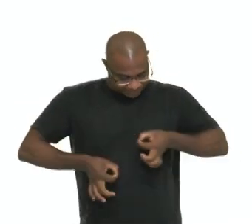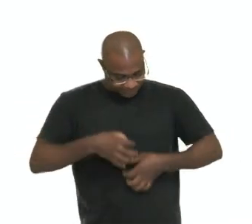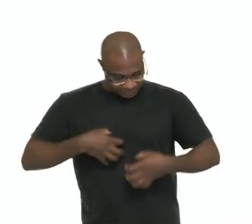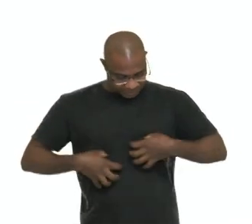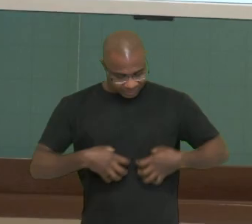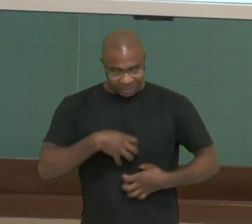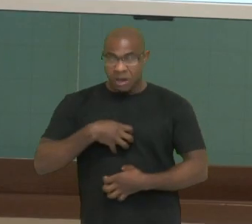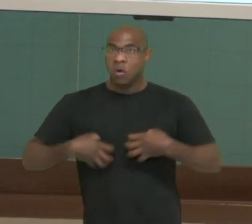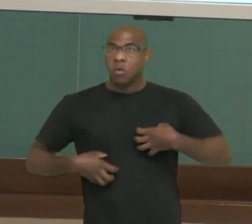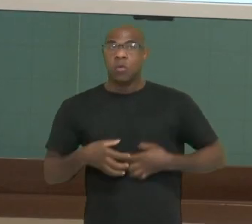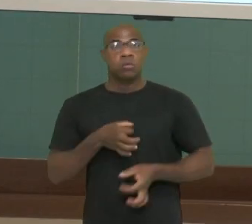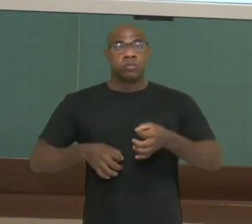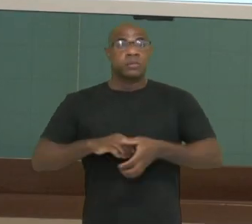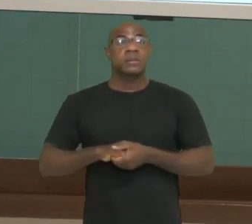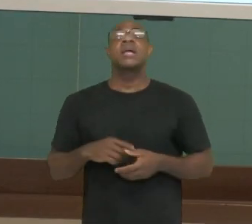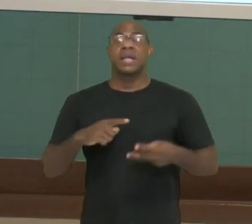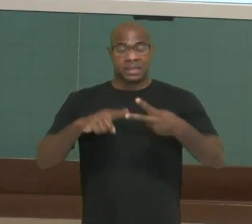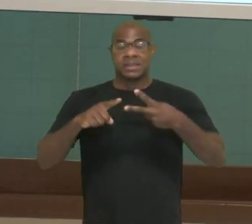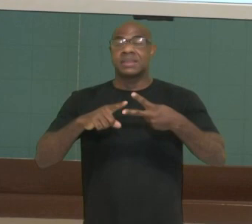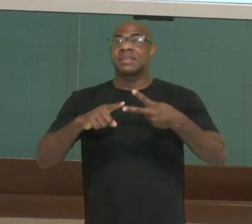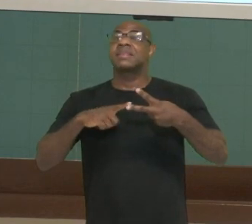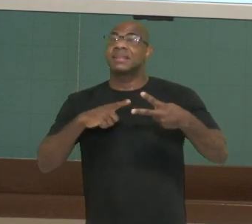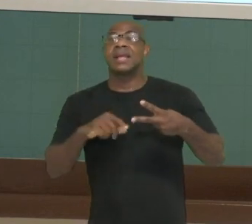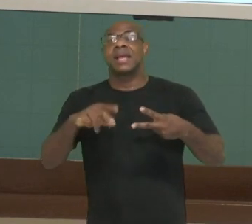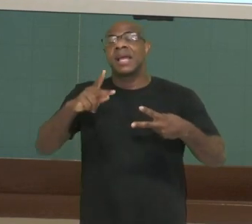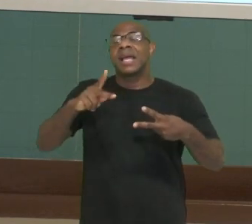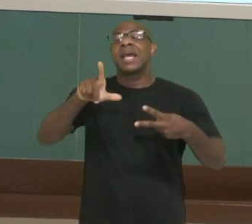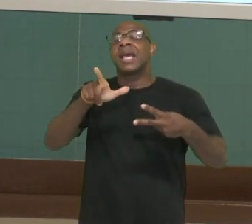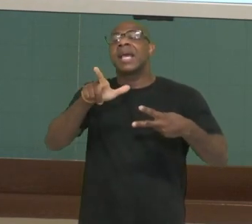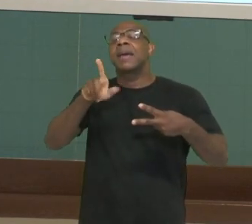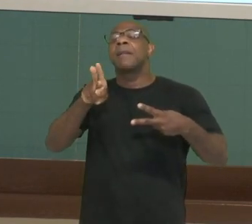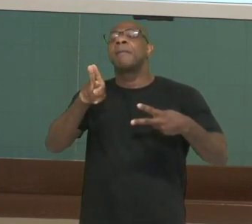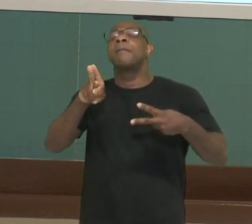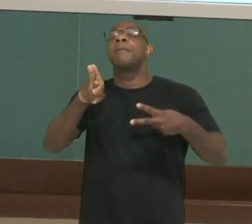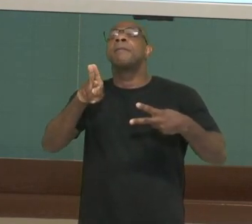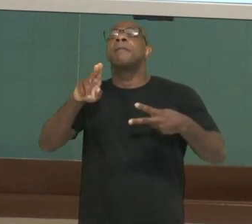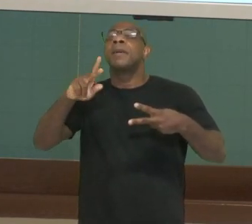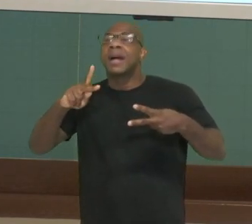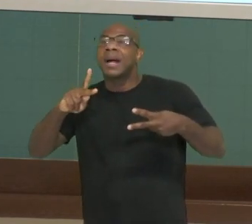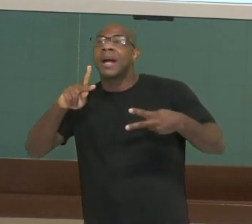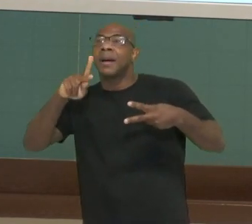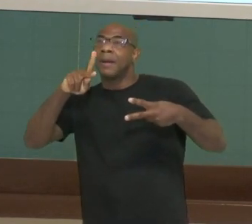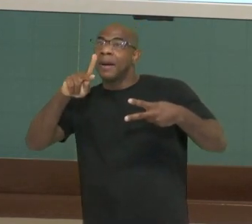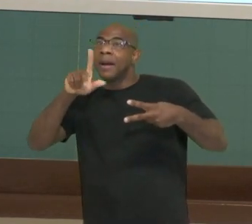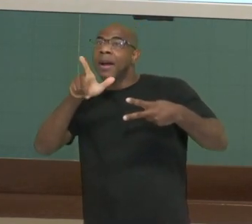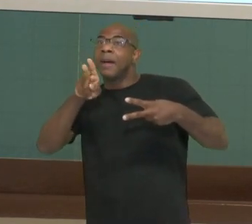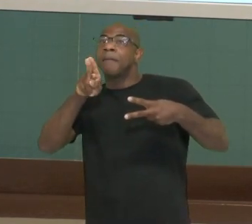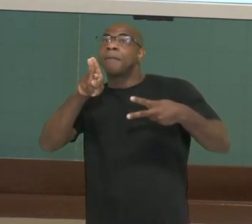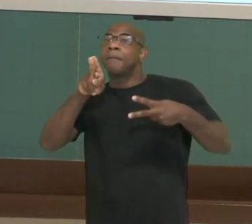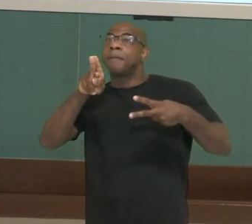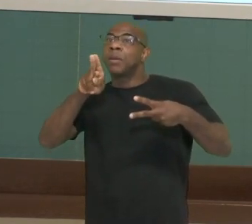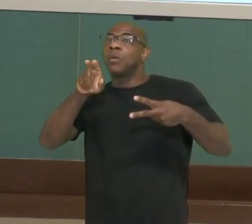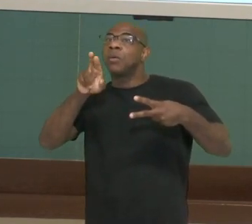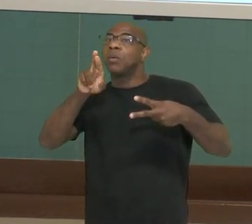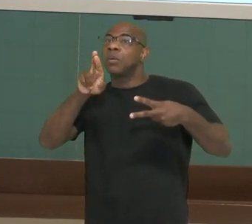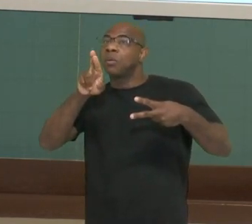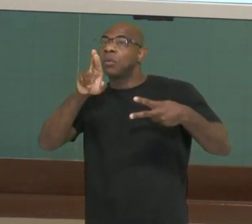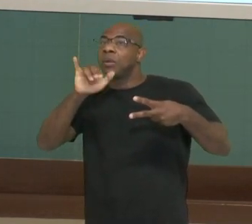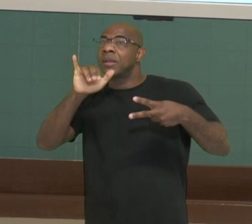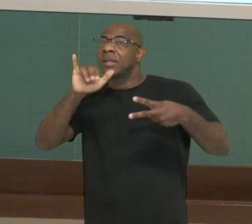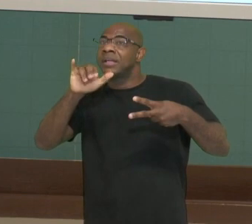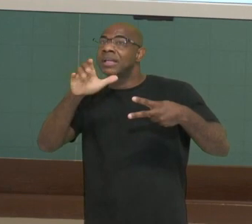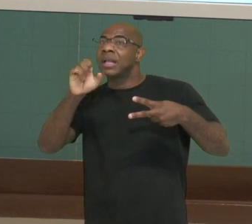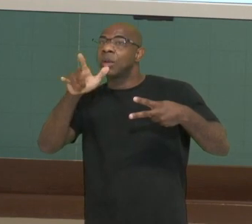seres pluricelulares ou multicelulares. Nós podemos encontrar esses dois